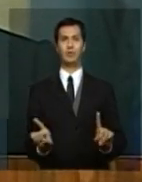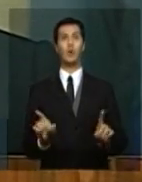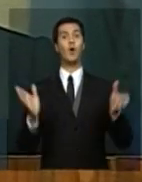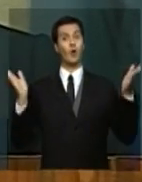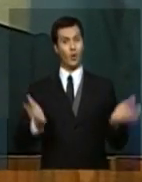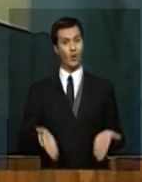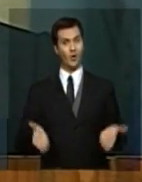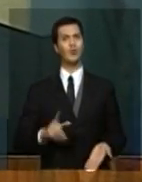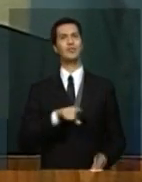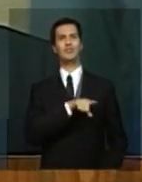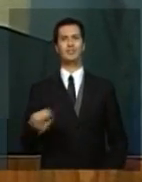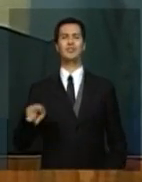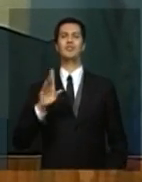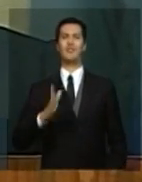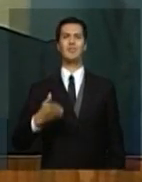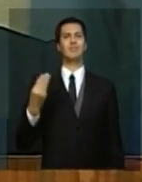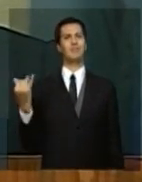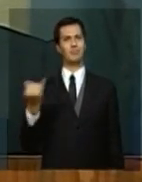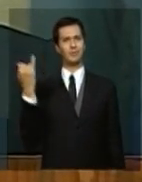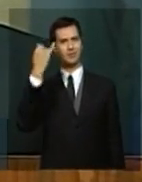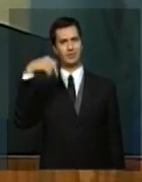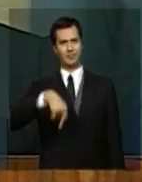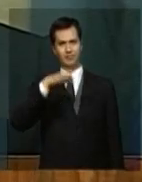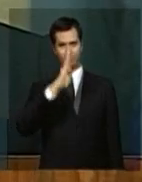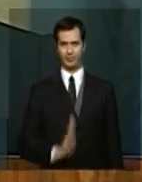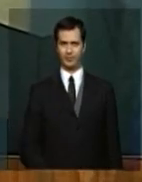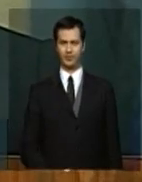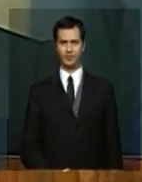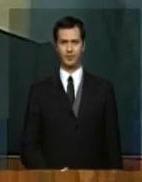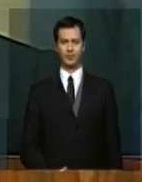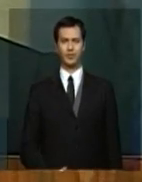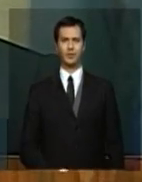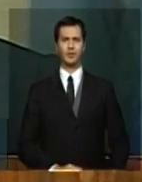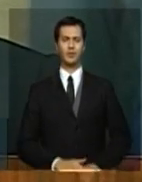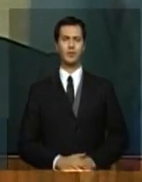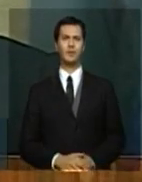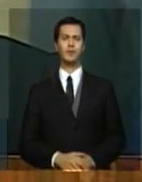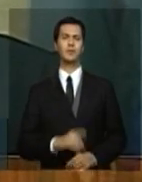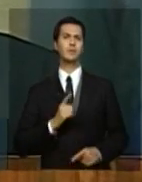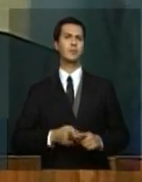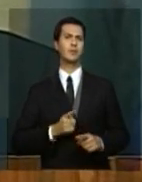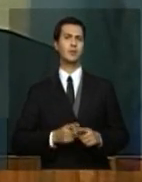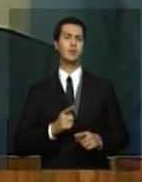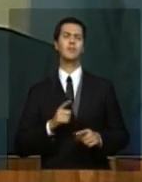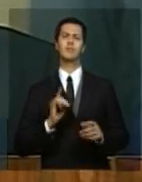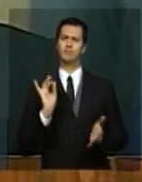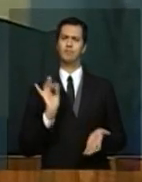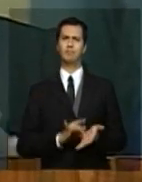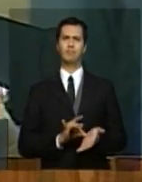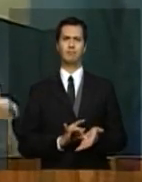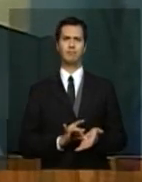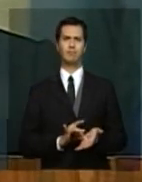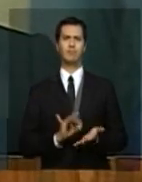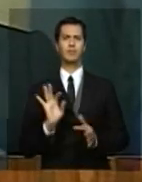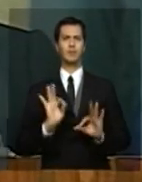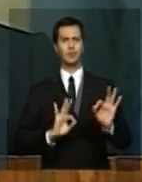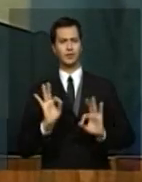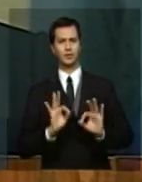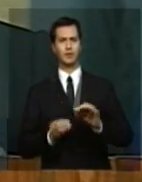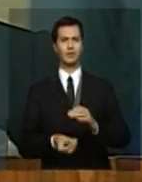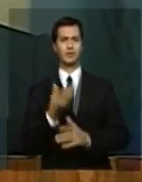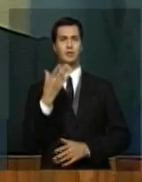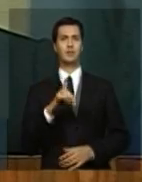presente do Brasil para que realmente a construção da